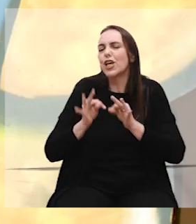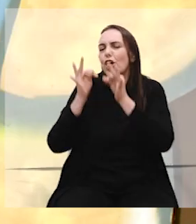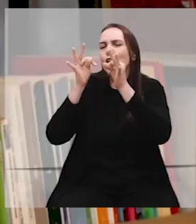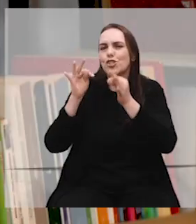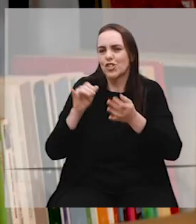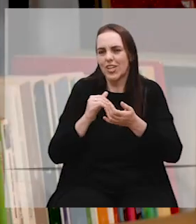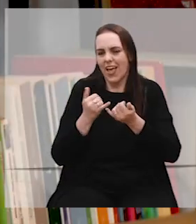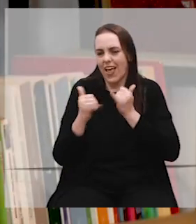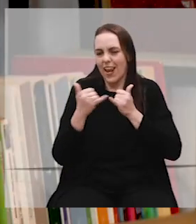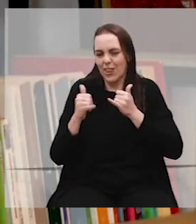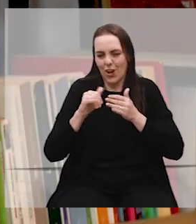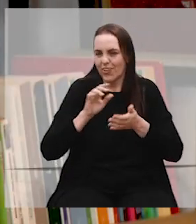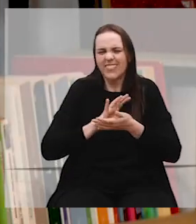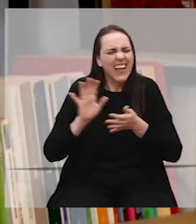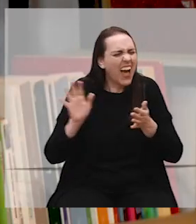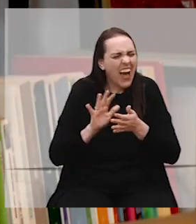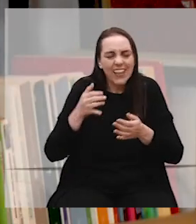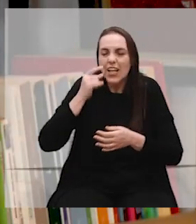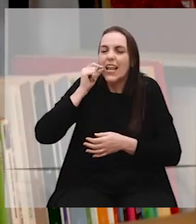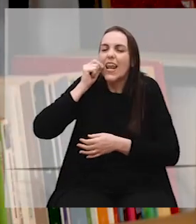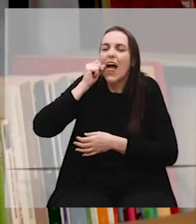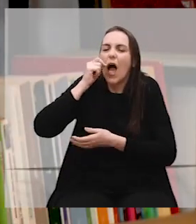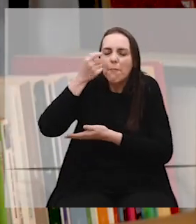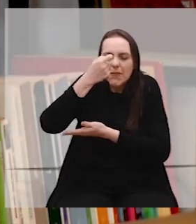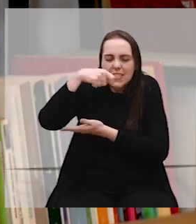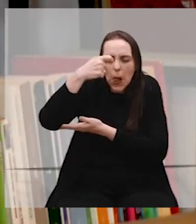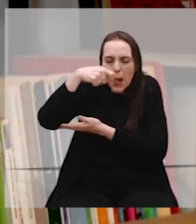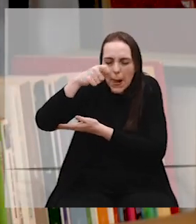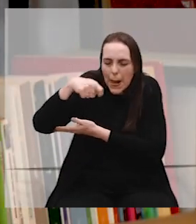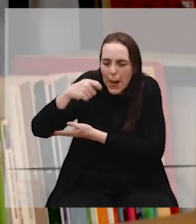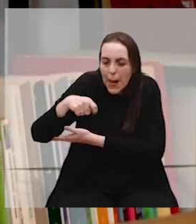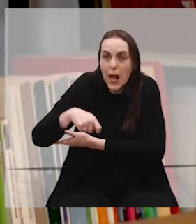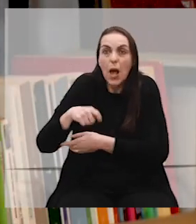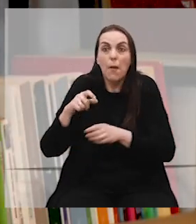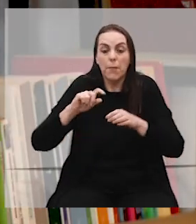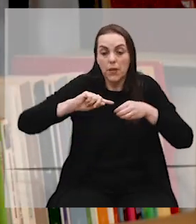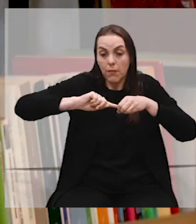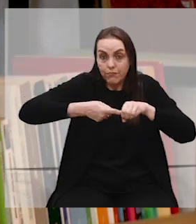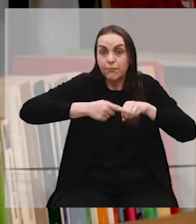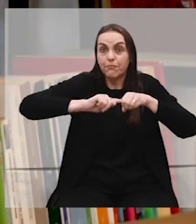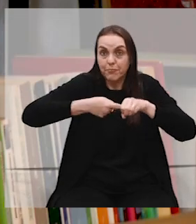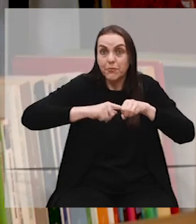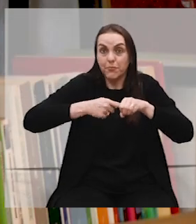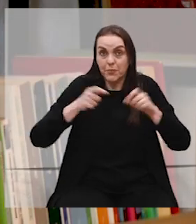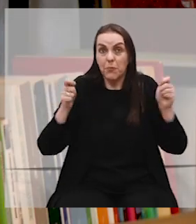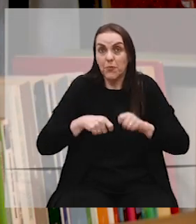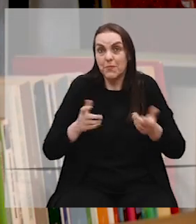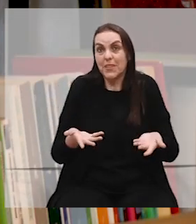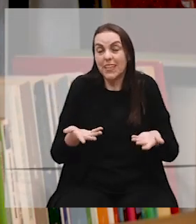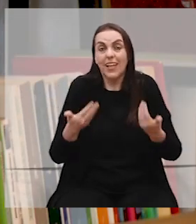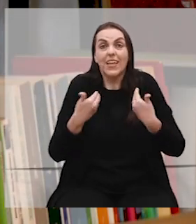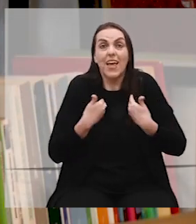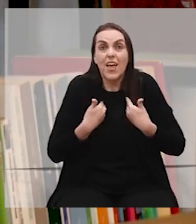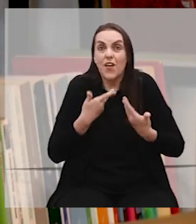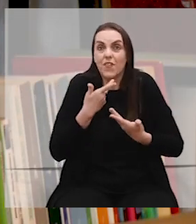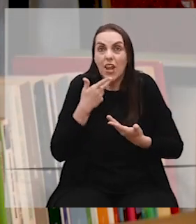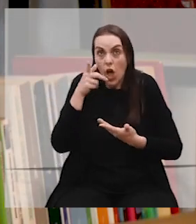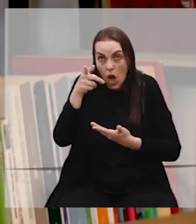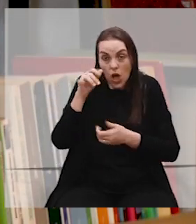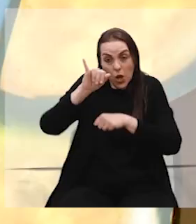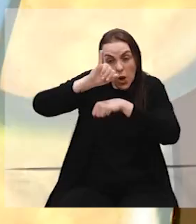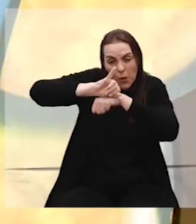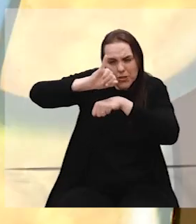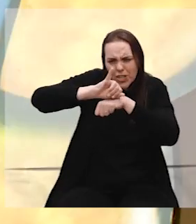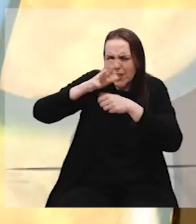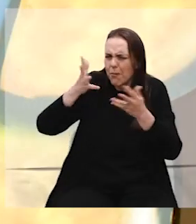eletrônico, está tudo no lápis, né? Tudo no lápis que dá para ser apontado, que hoje em dia eu estou falando, olha